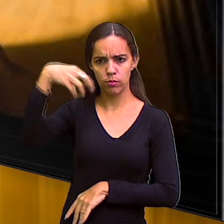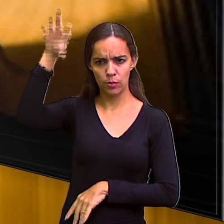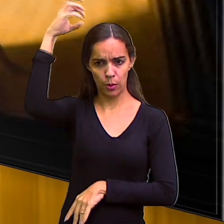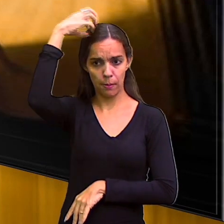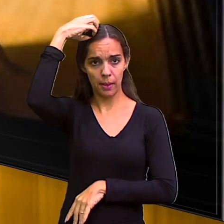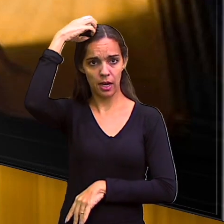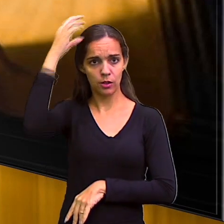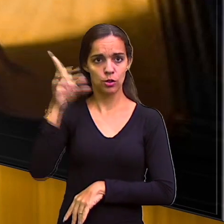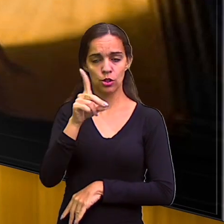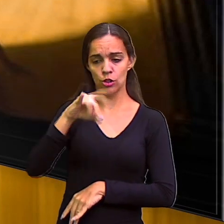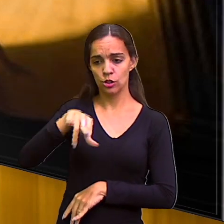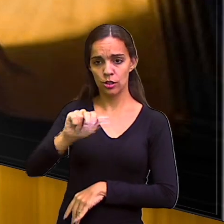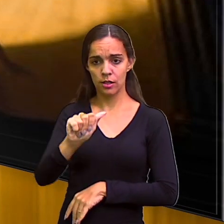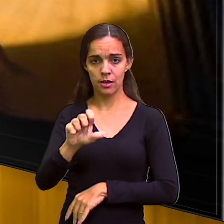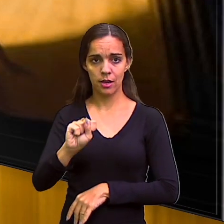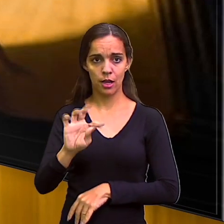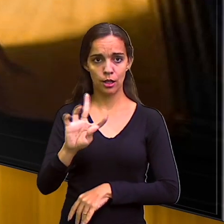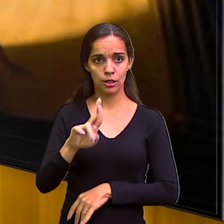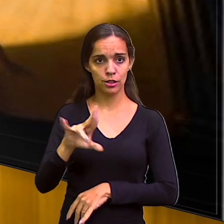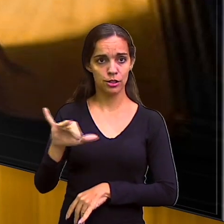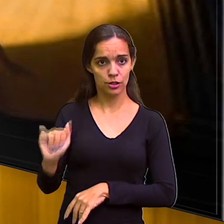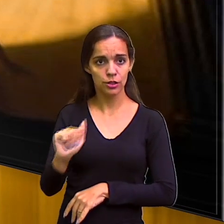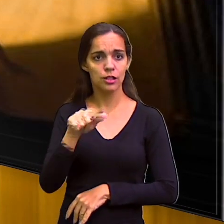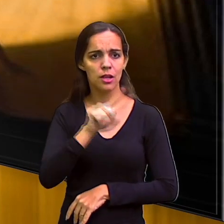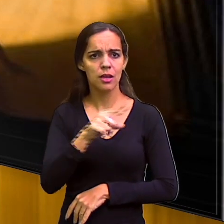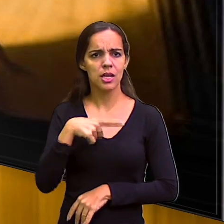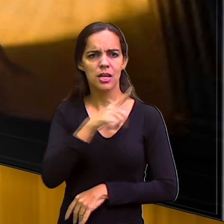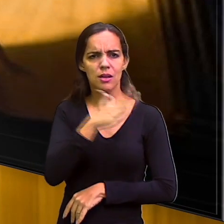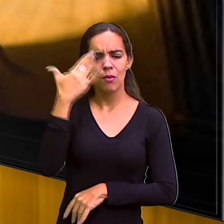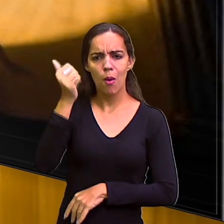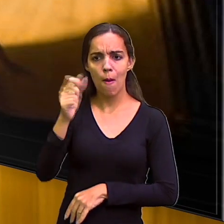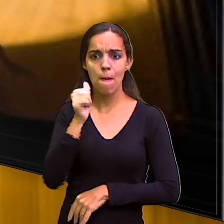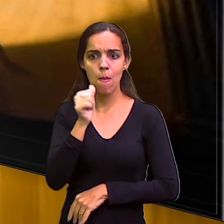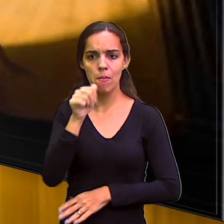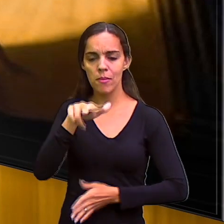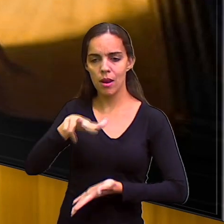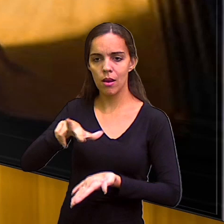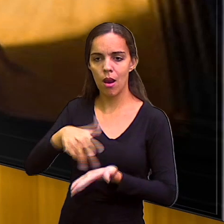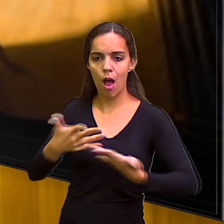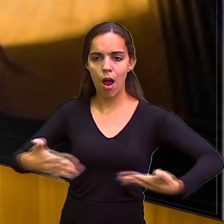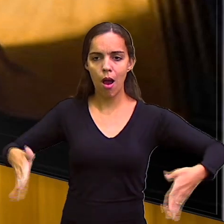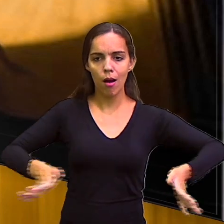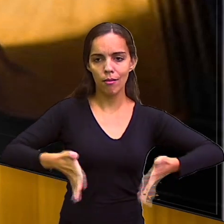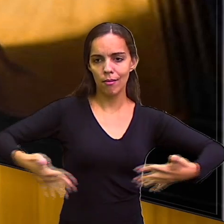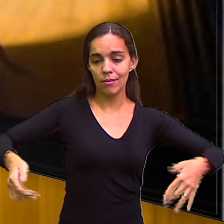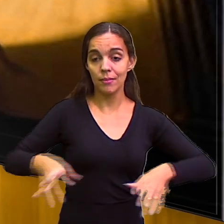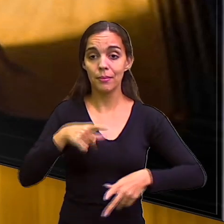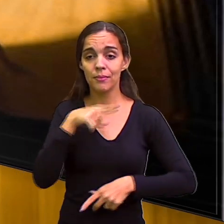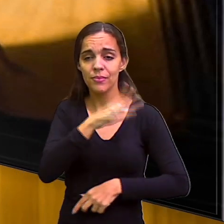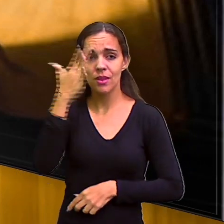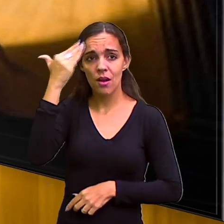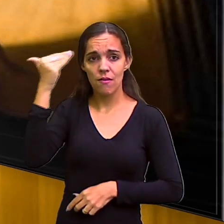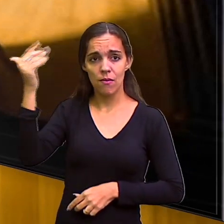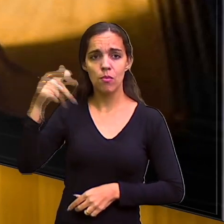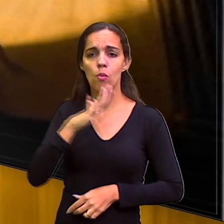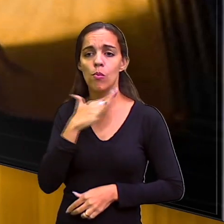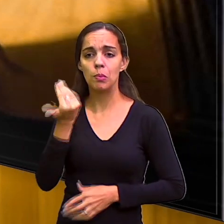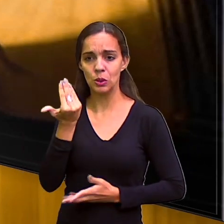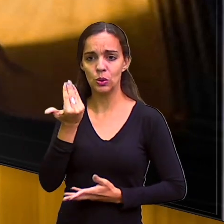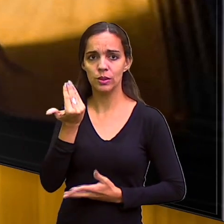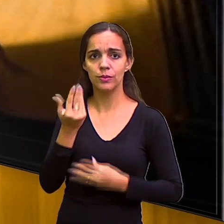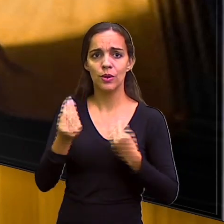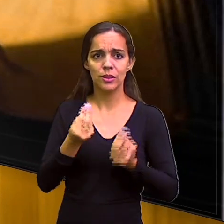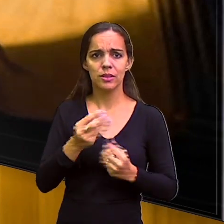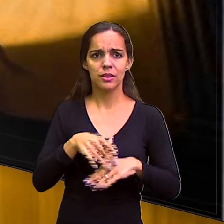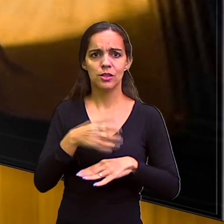Han, desesperado com a morte de sua bailarina favorita, teria ordenado ao mago da corte